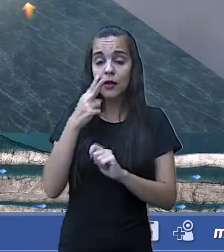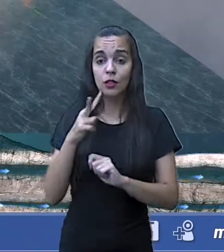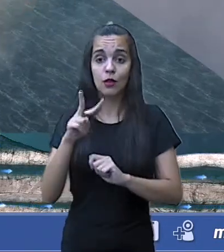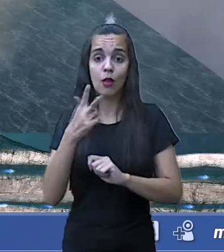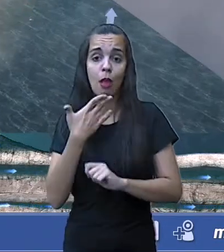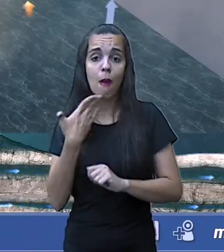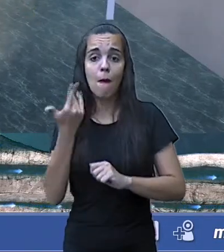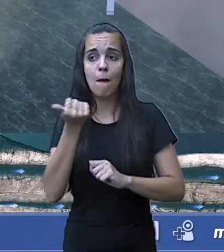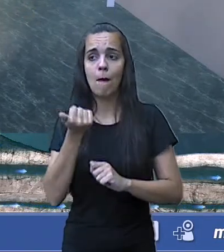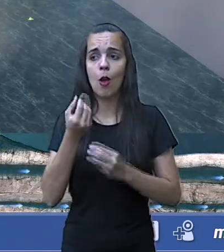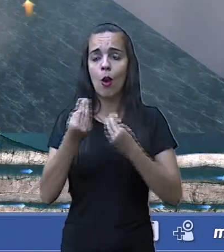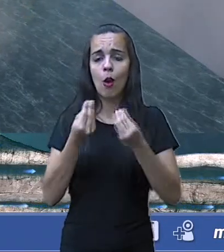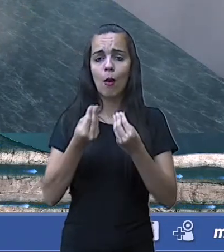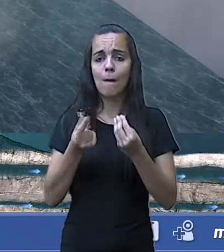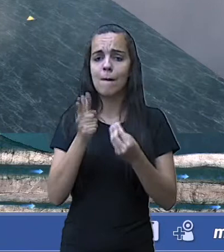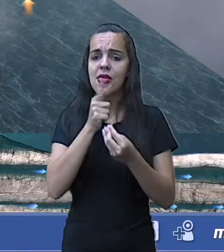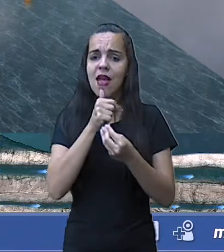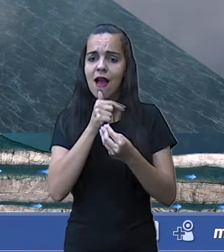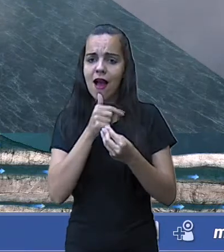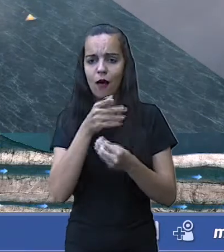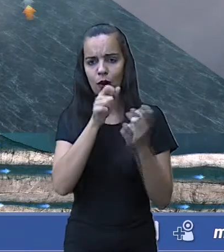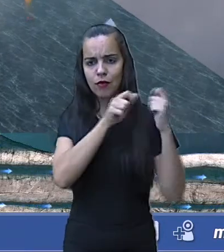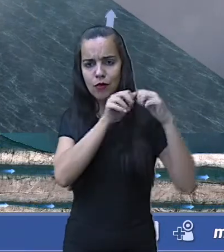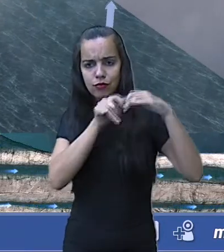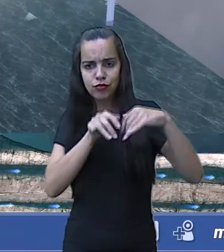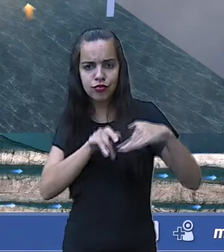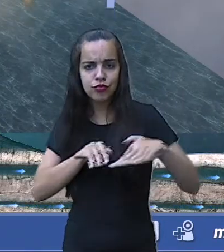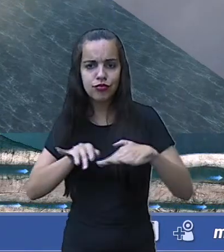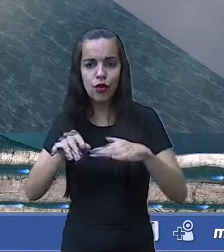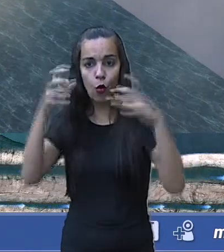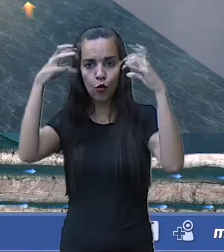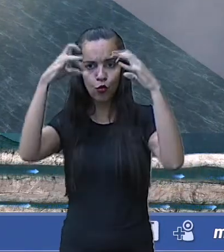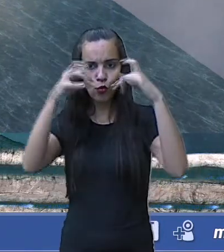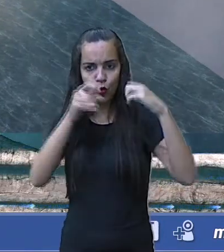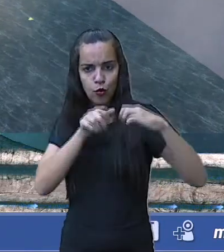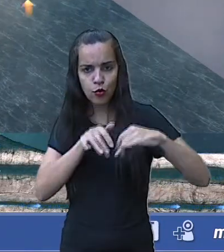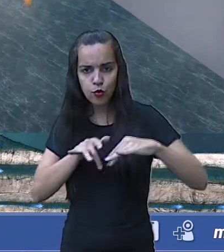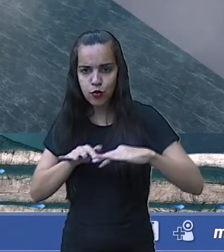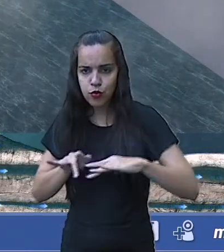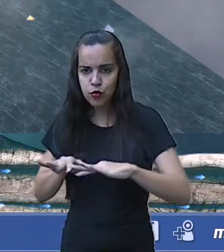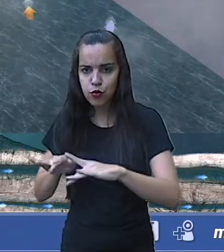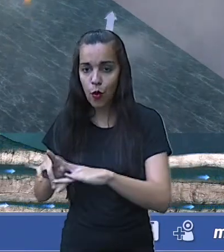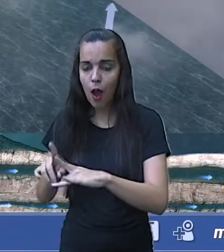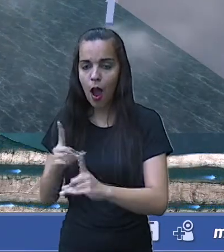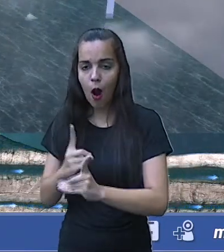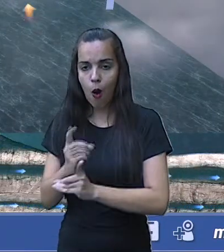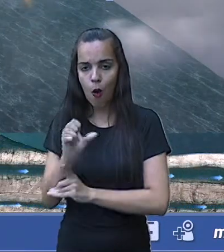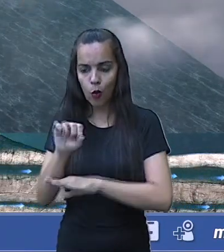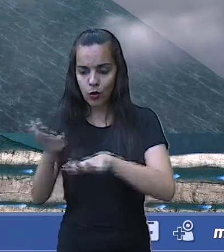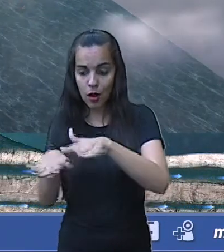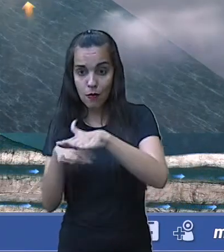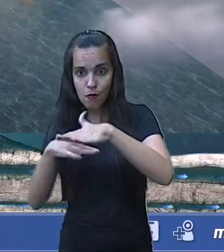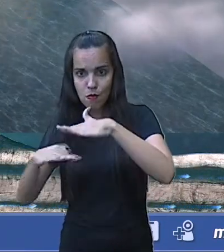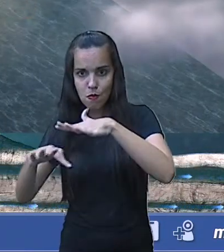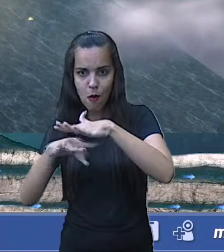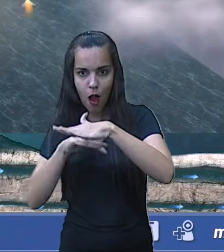o gasoso, para o estado sólido e do estado sólido para o líquido, todo